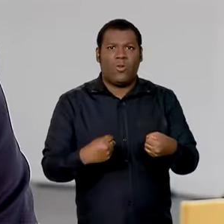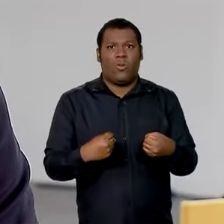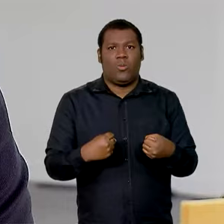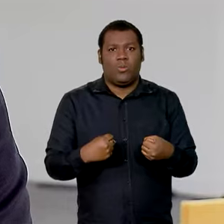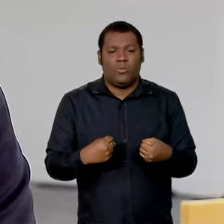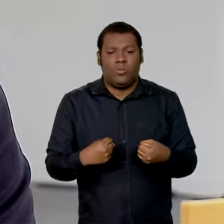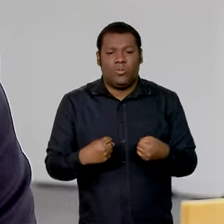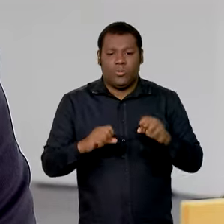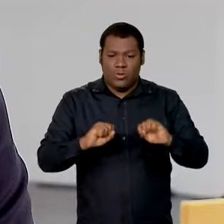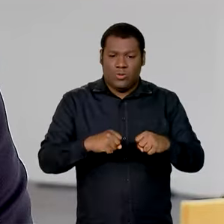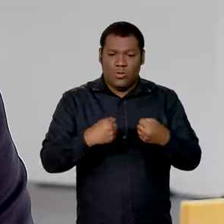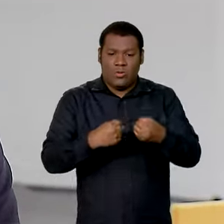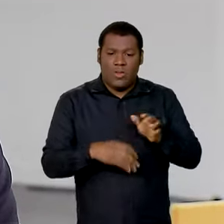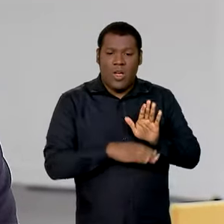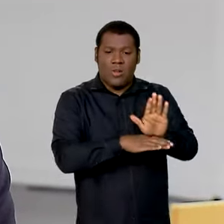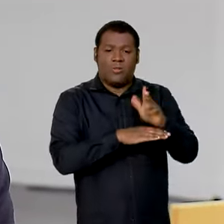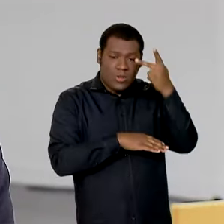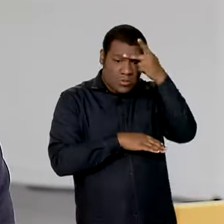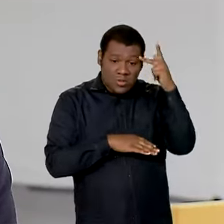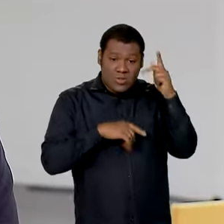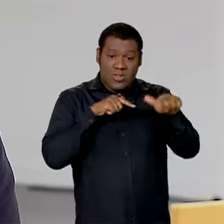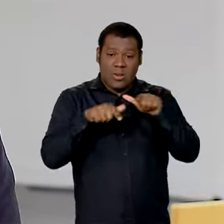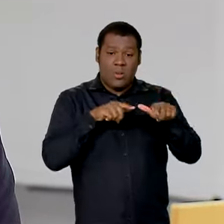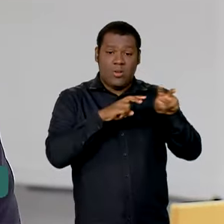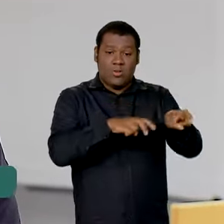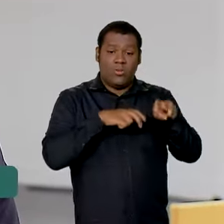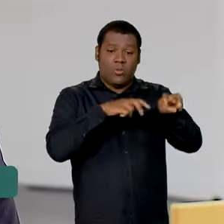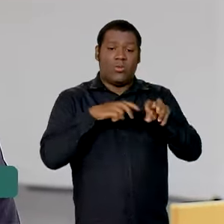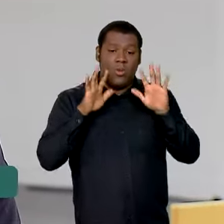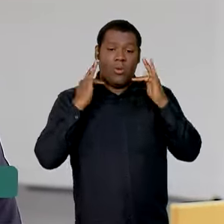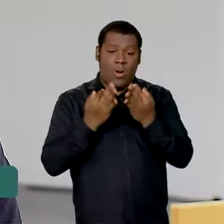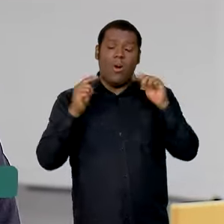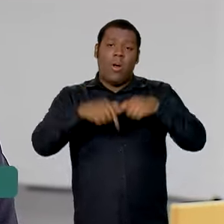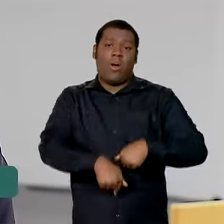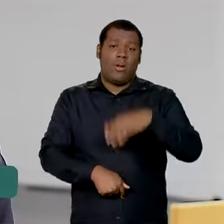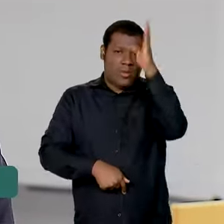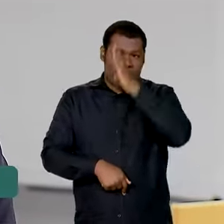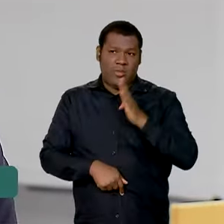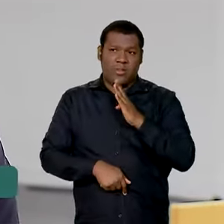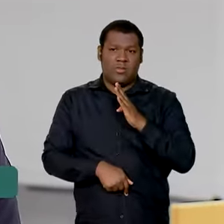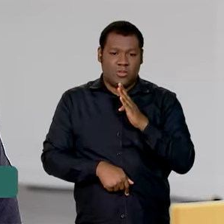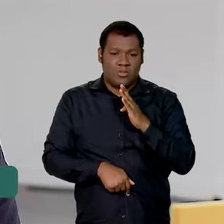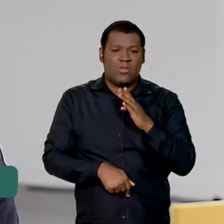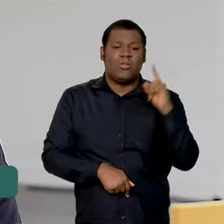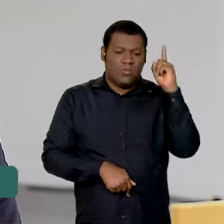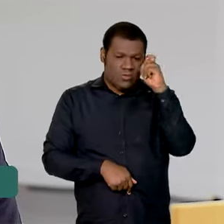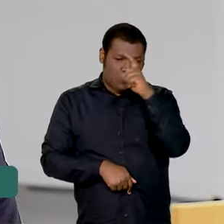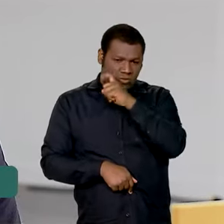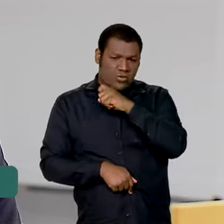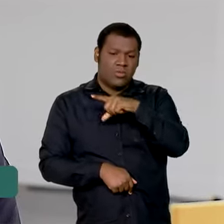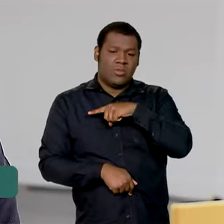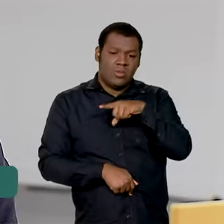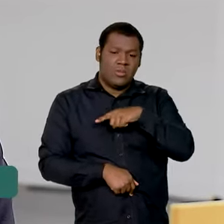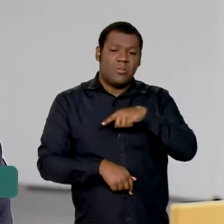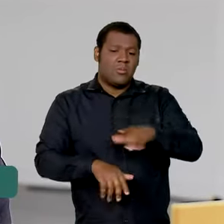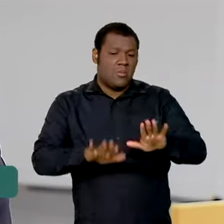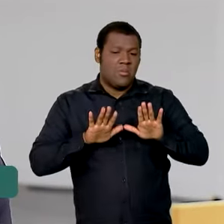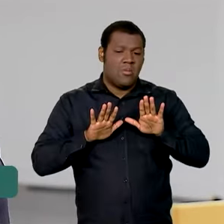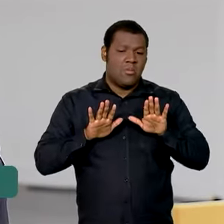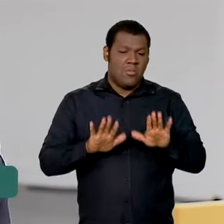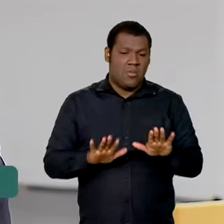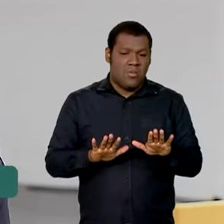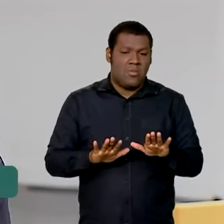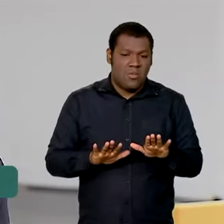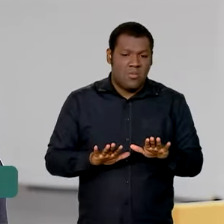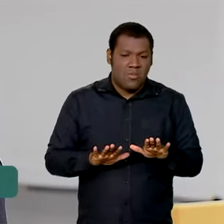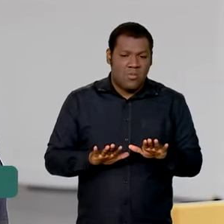resultados para os produtores rurais. O Brasil é um país continental, tem muitos desafios e a gente